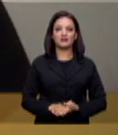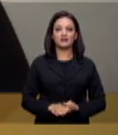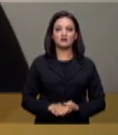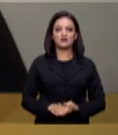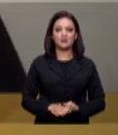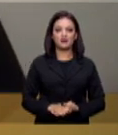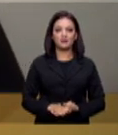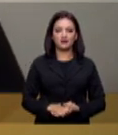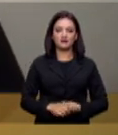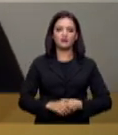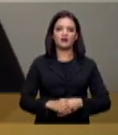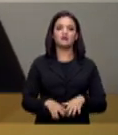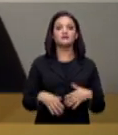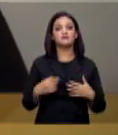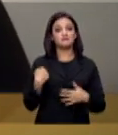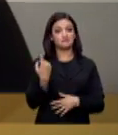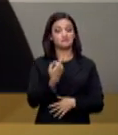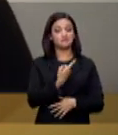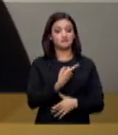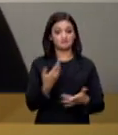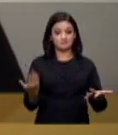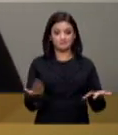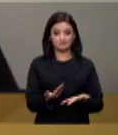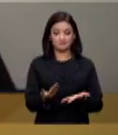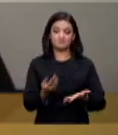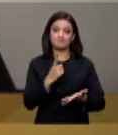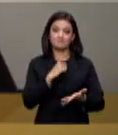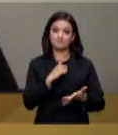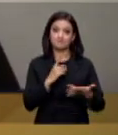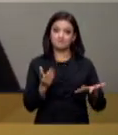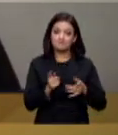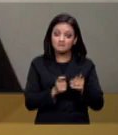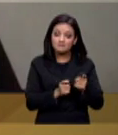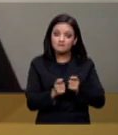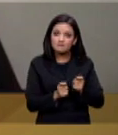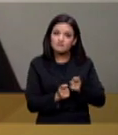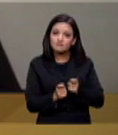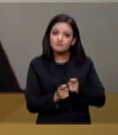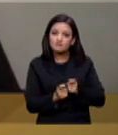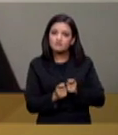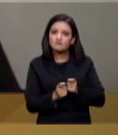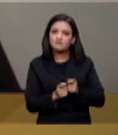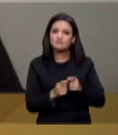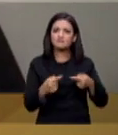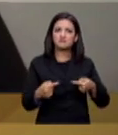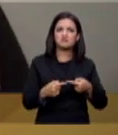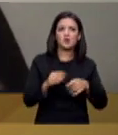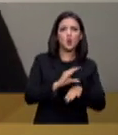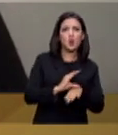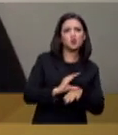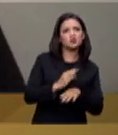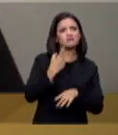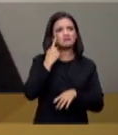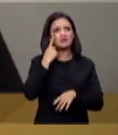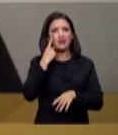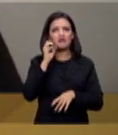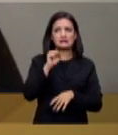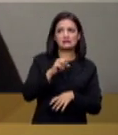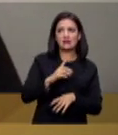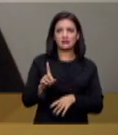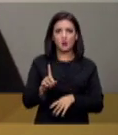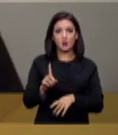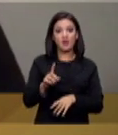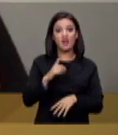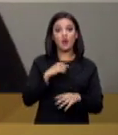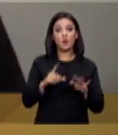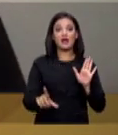controle concentrado de constitucionalidade. Nós estamos examinando uma